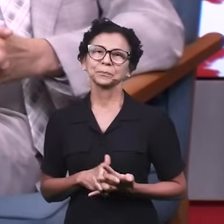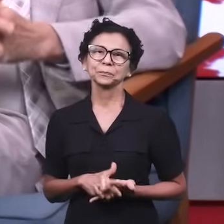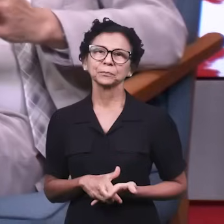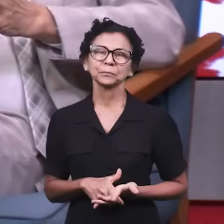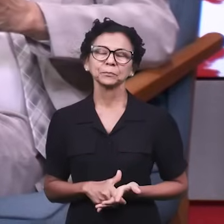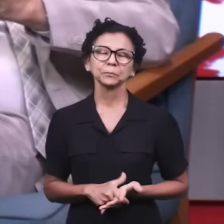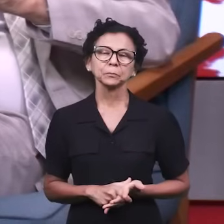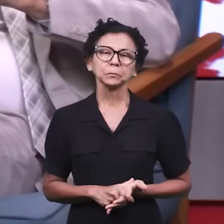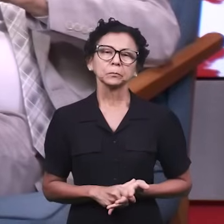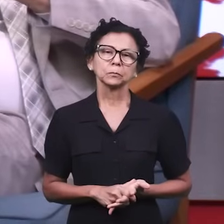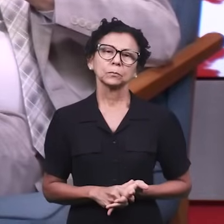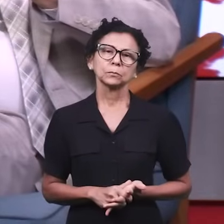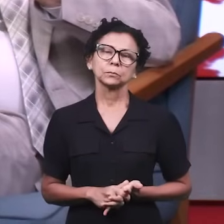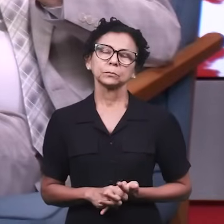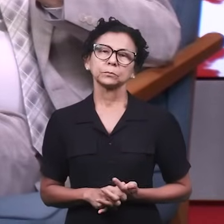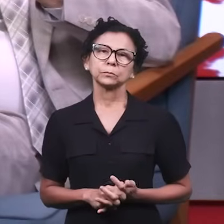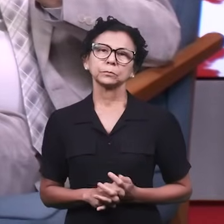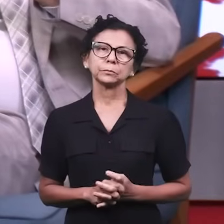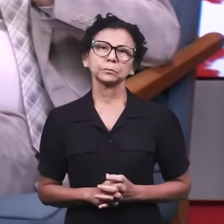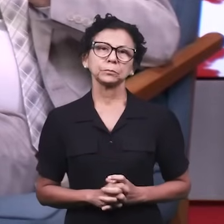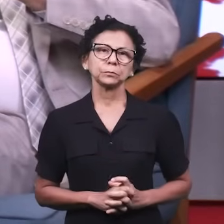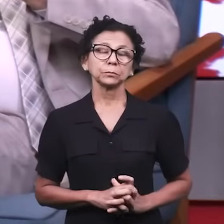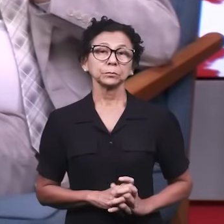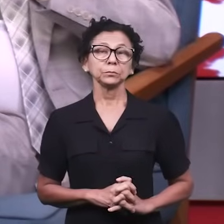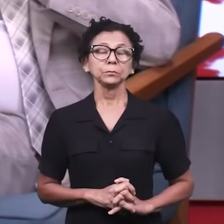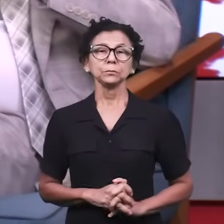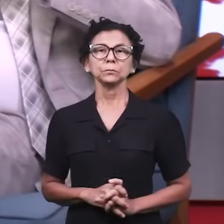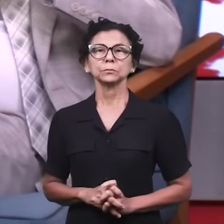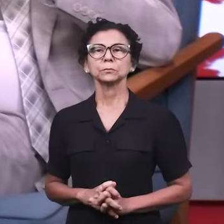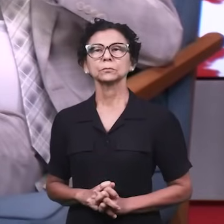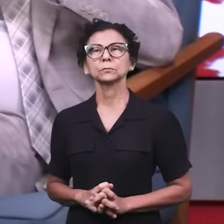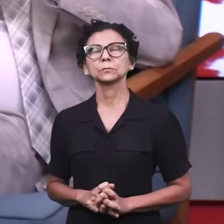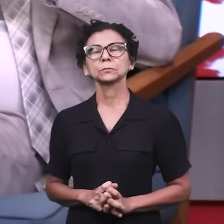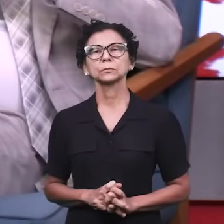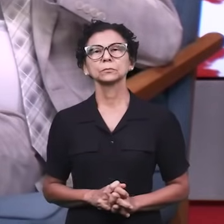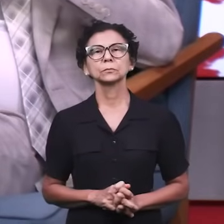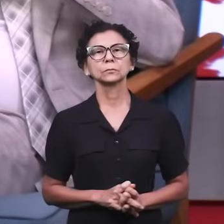A grande experiência da igreja